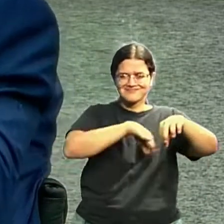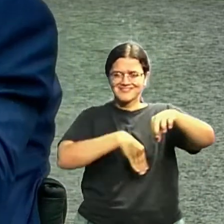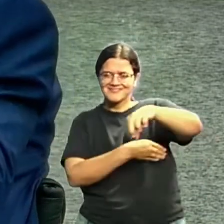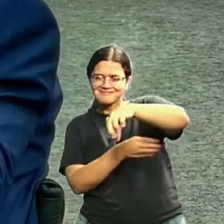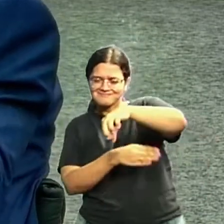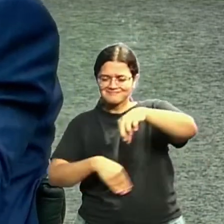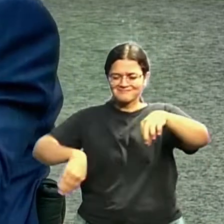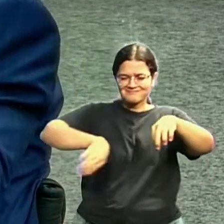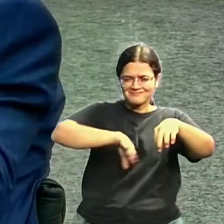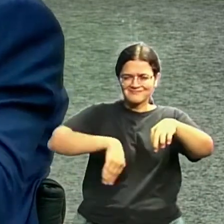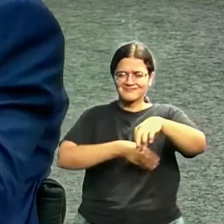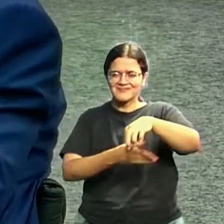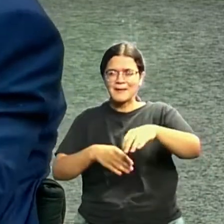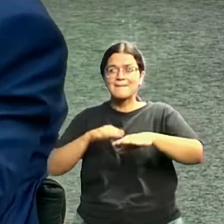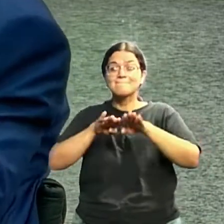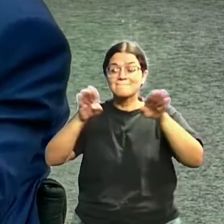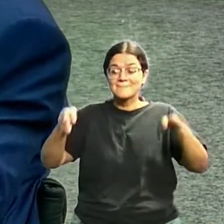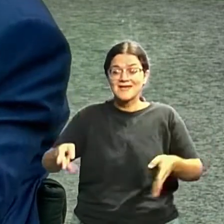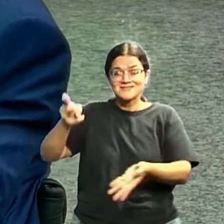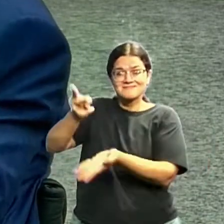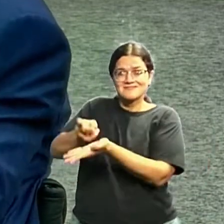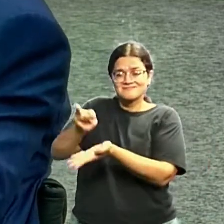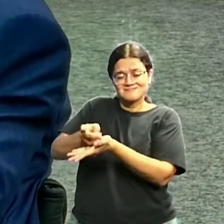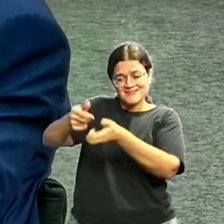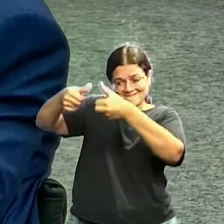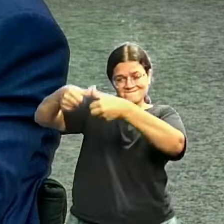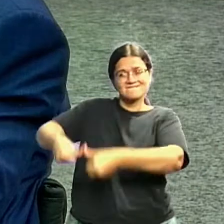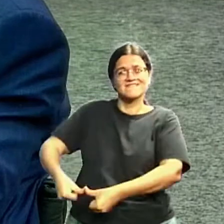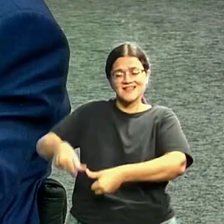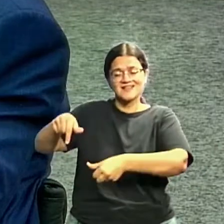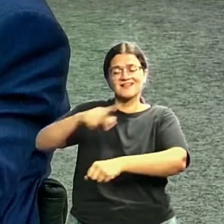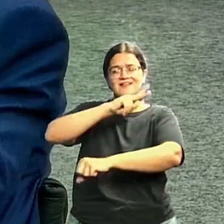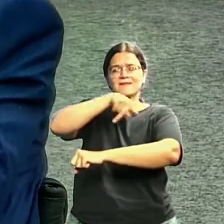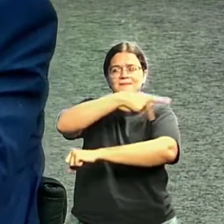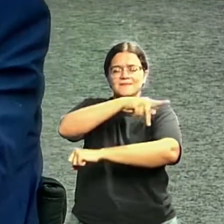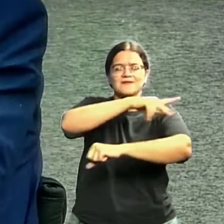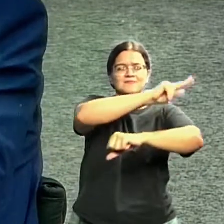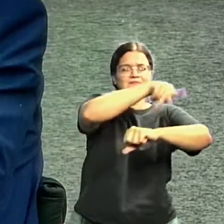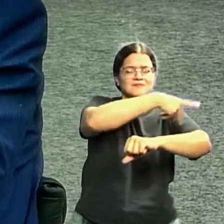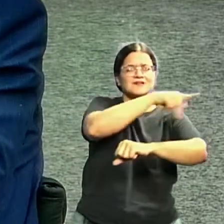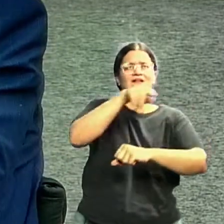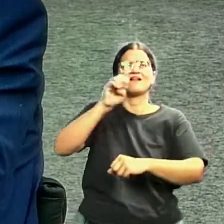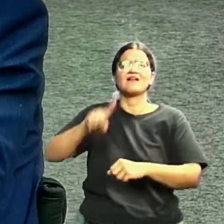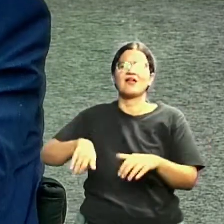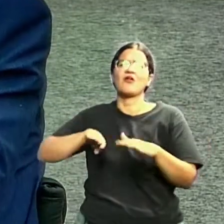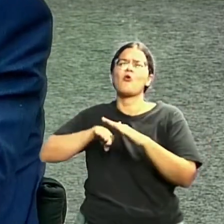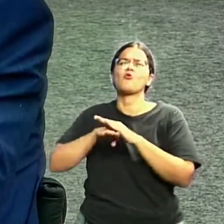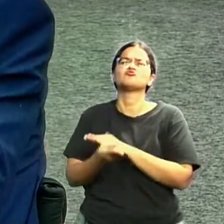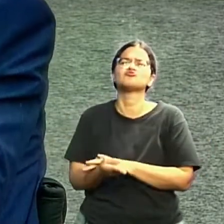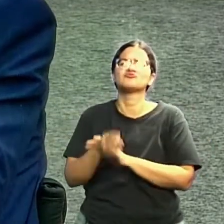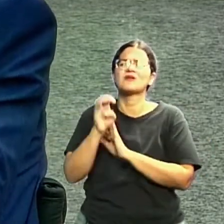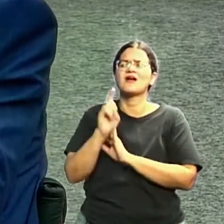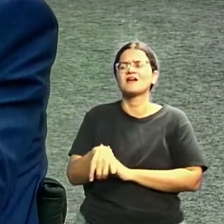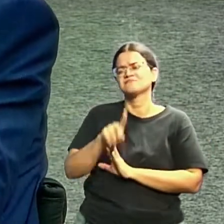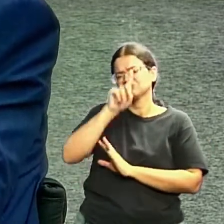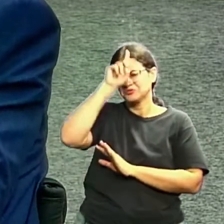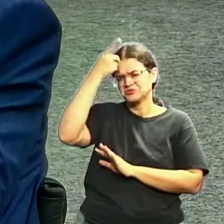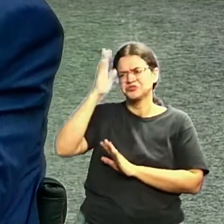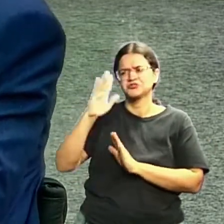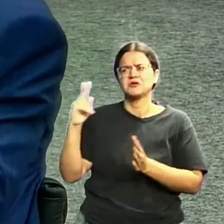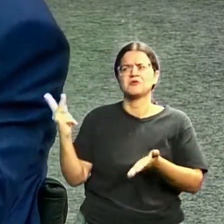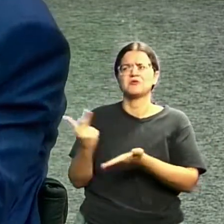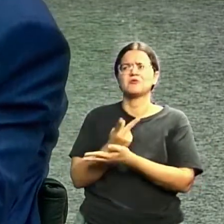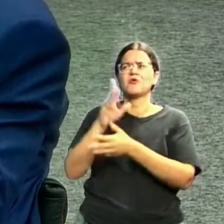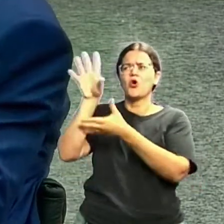de mesa, mesas fixas nas praças. Isso é um costume e um hábito já